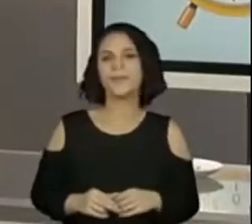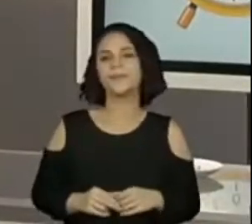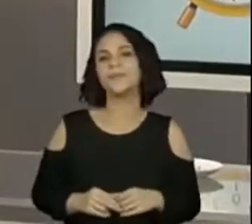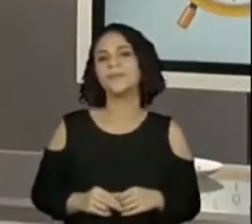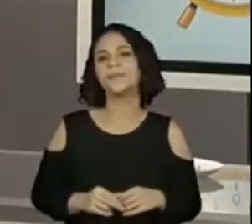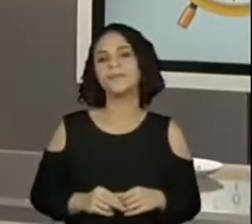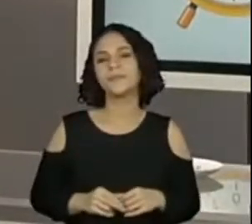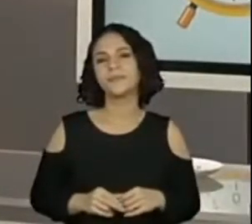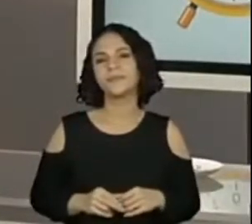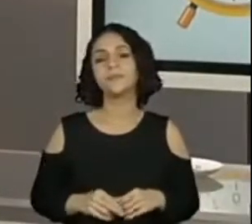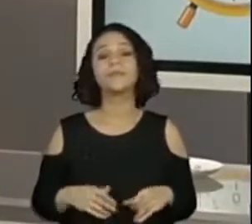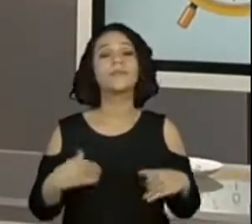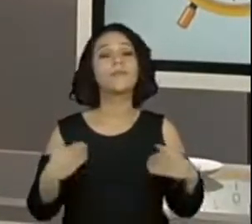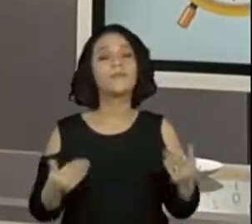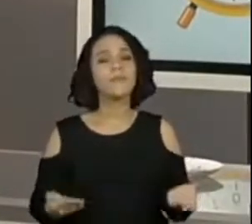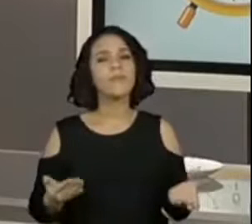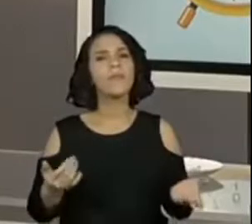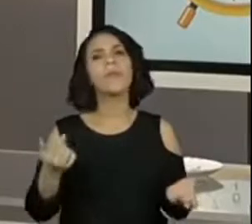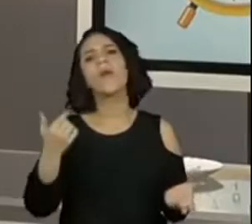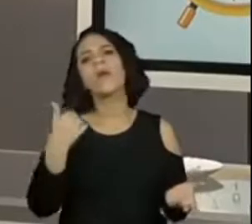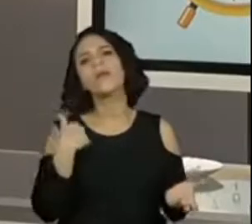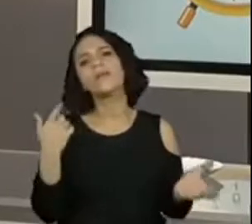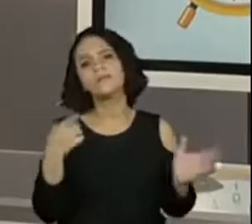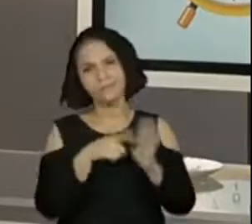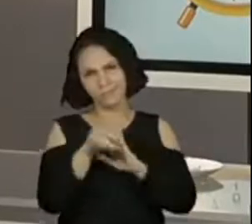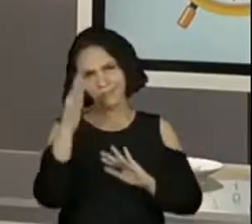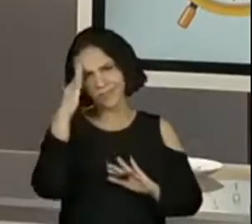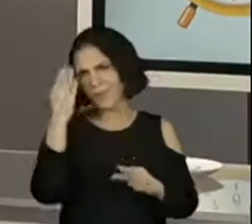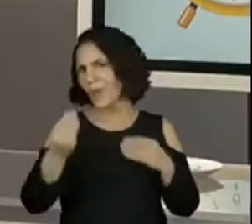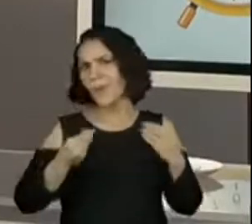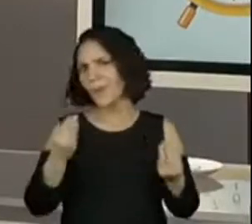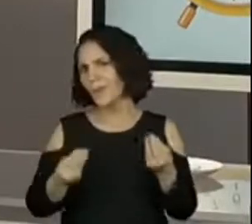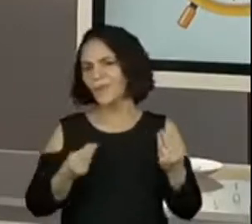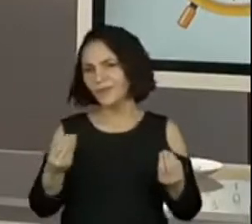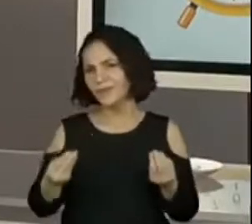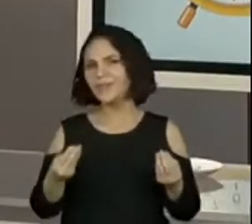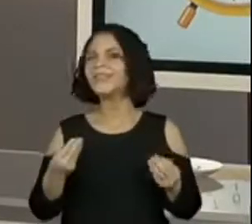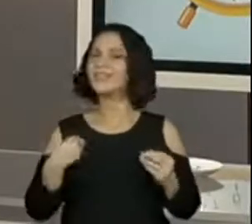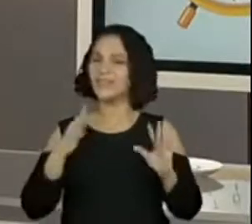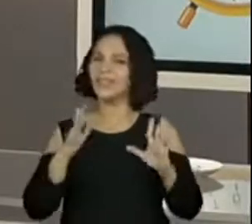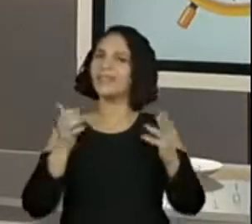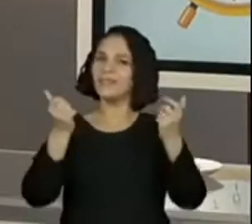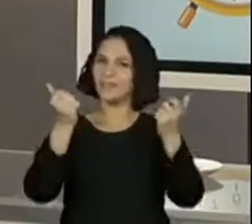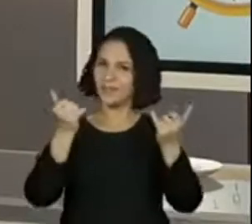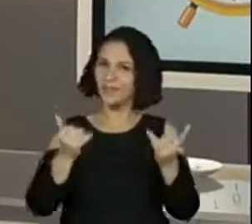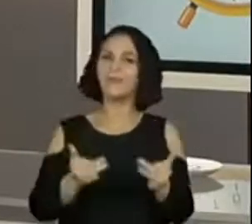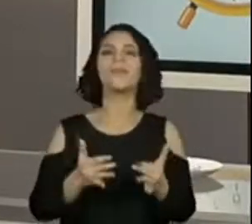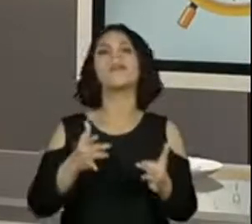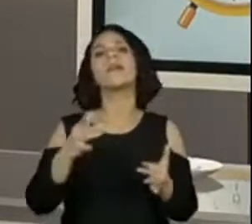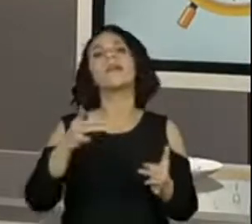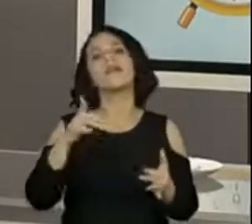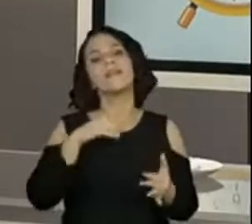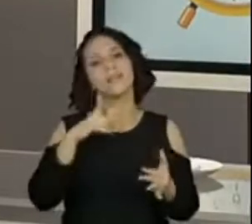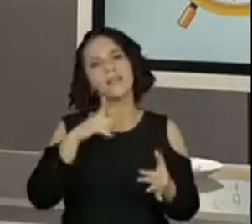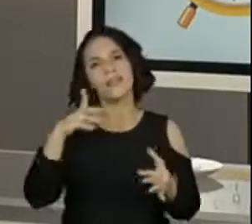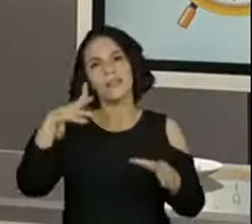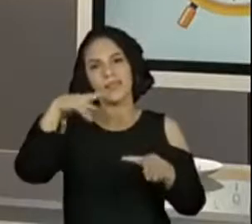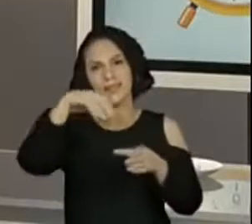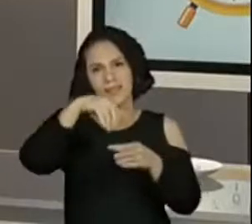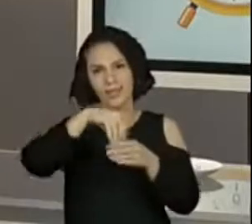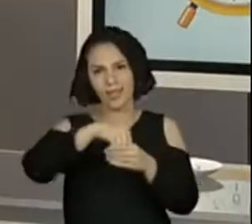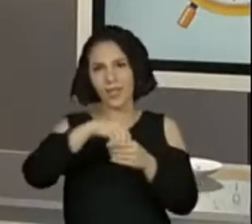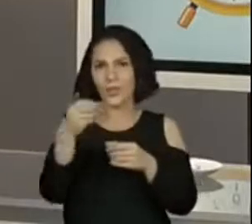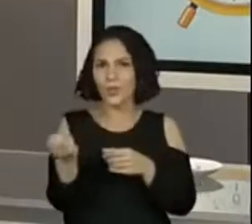bom? Vocês sabem como funciona um relógio. A gente já falou que tem um cristal de quartzo nos relógios